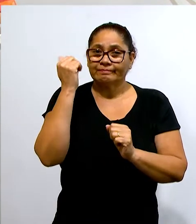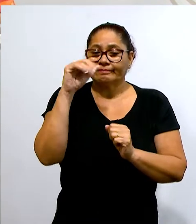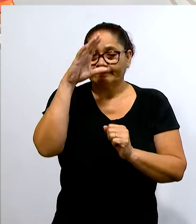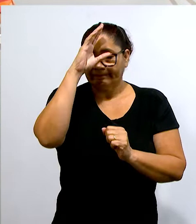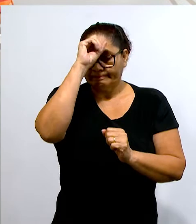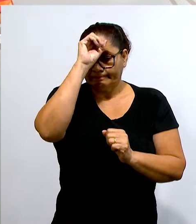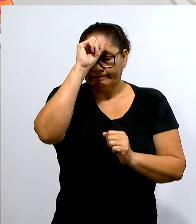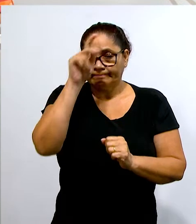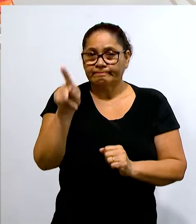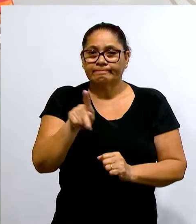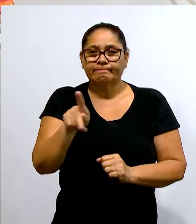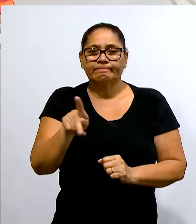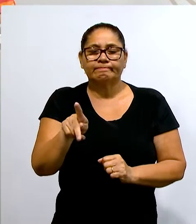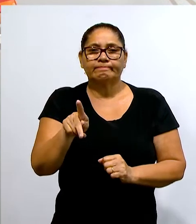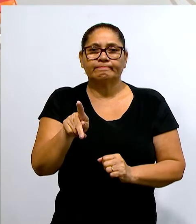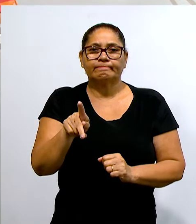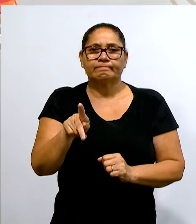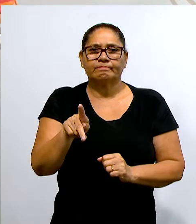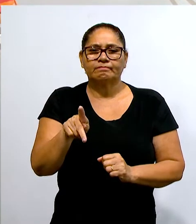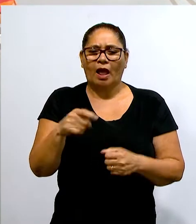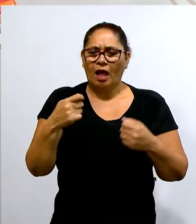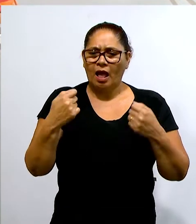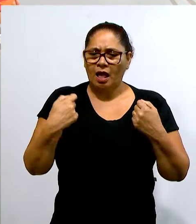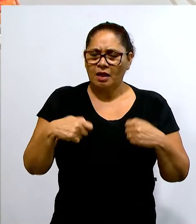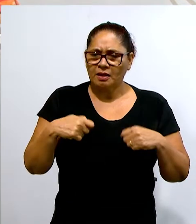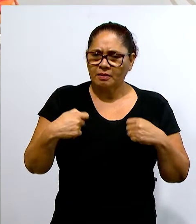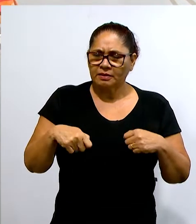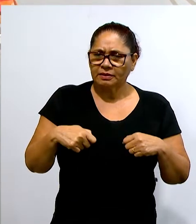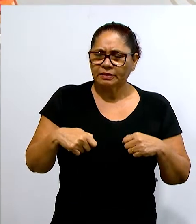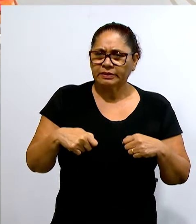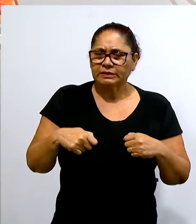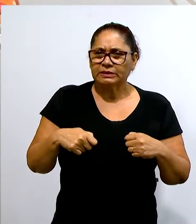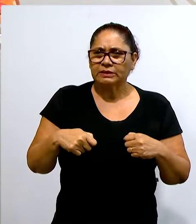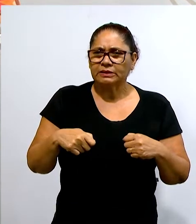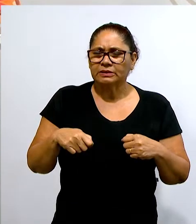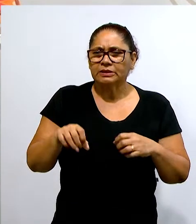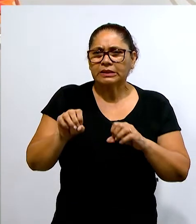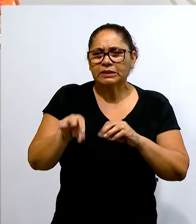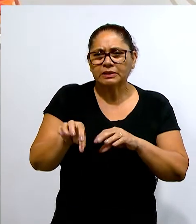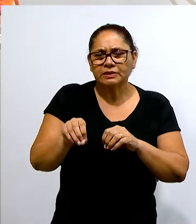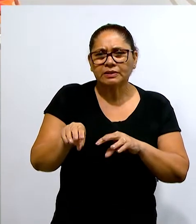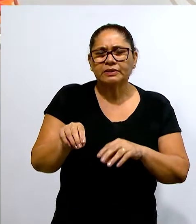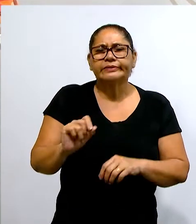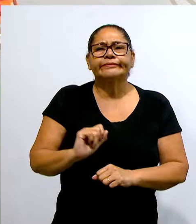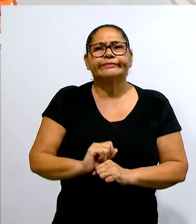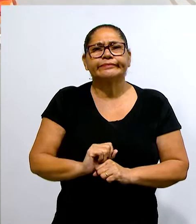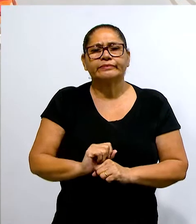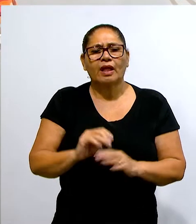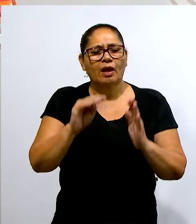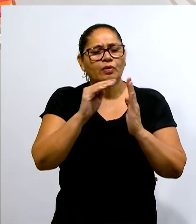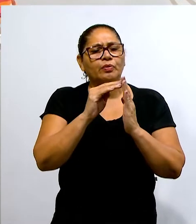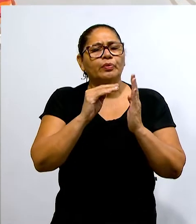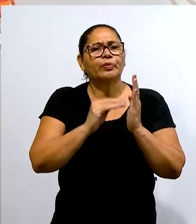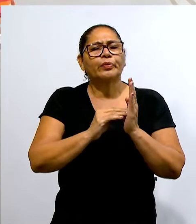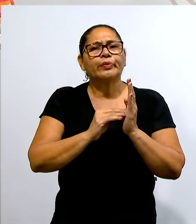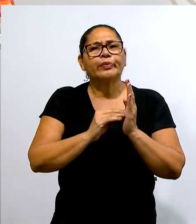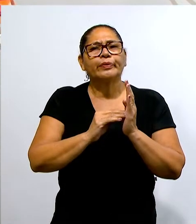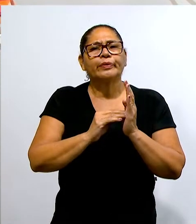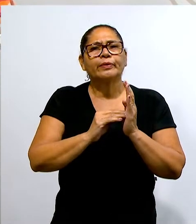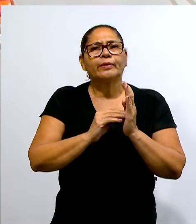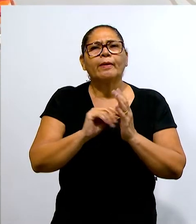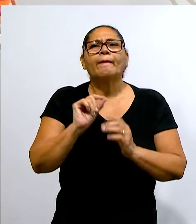professor atento, ele sempre vai estar se perguntando para que ensinar determinado conteúdo. Qual a